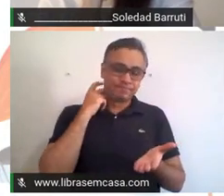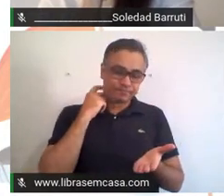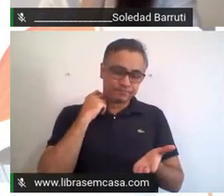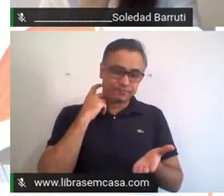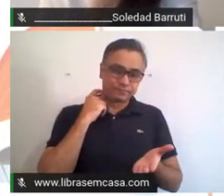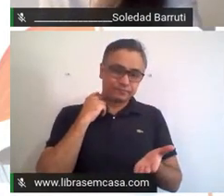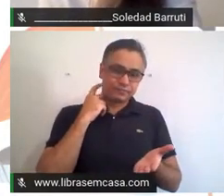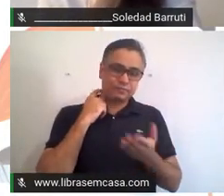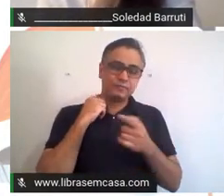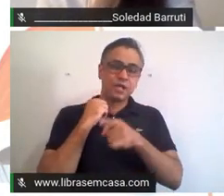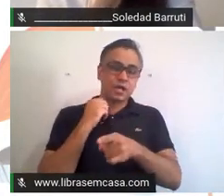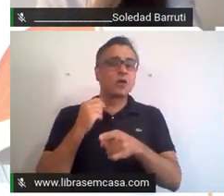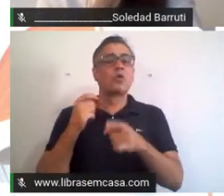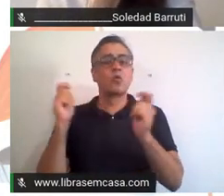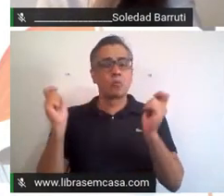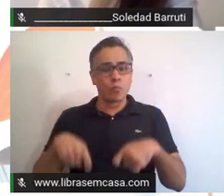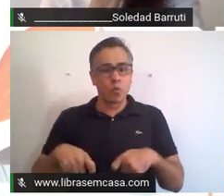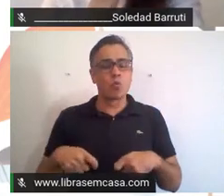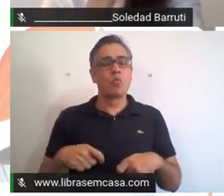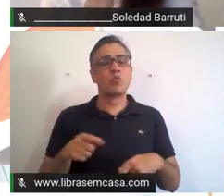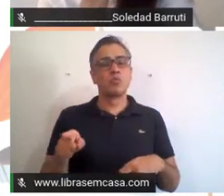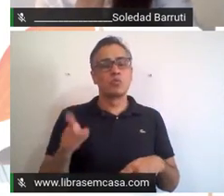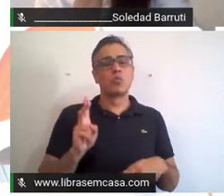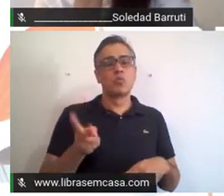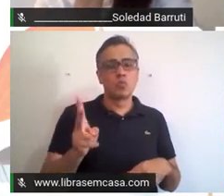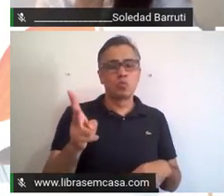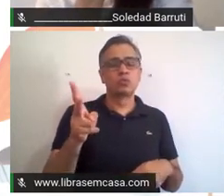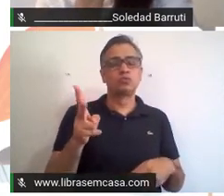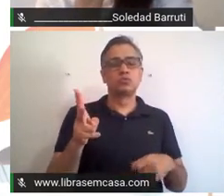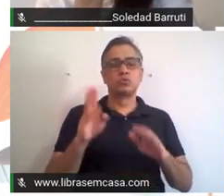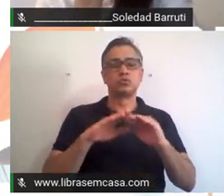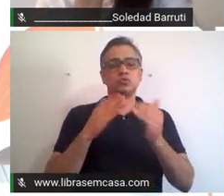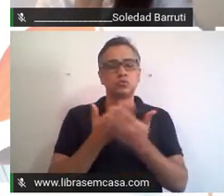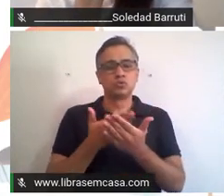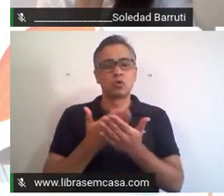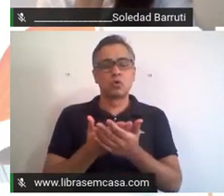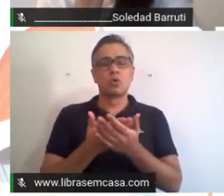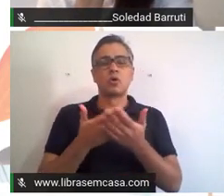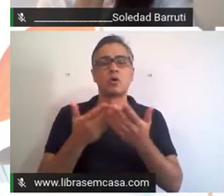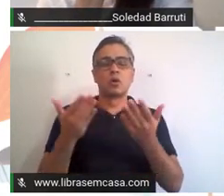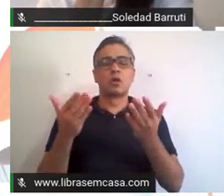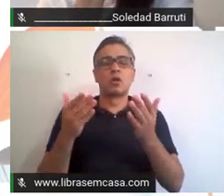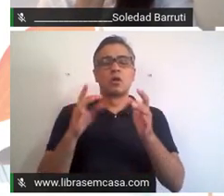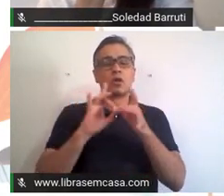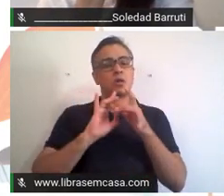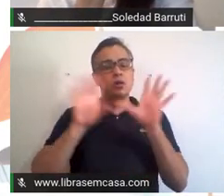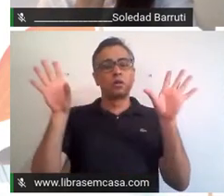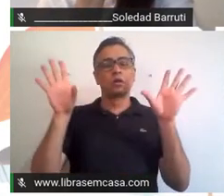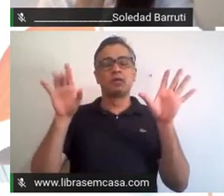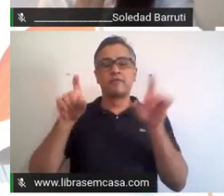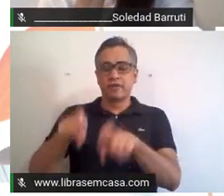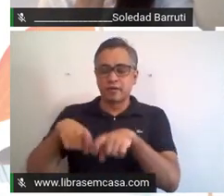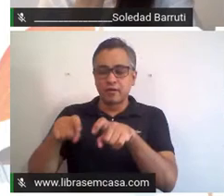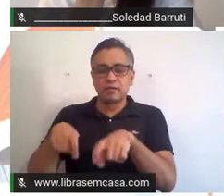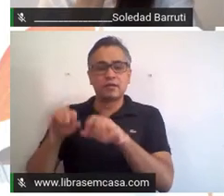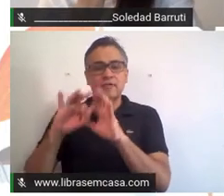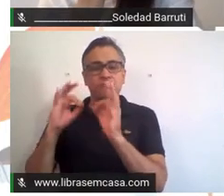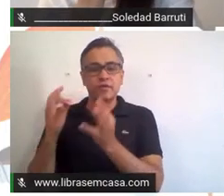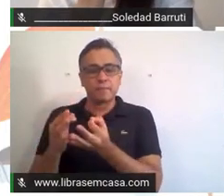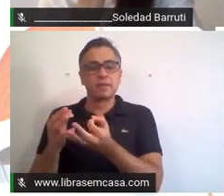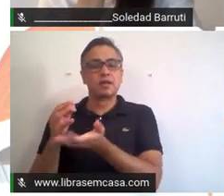pudesse continuar abrindo as portas para a produção da agricultura familiar e que não se